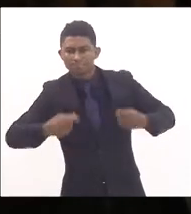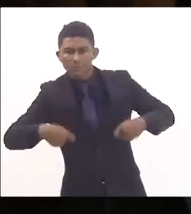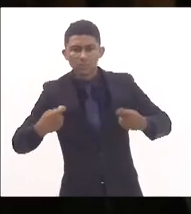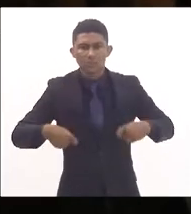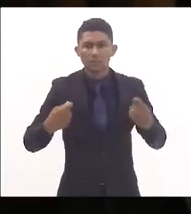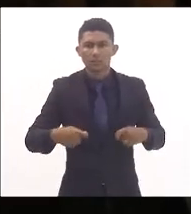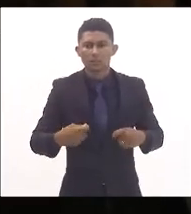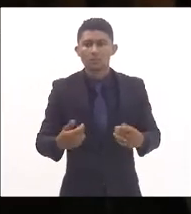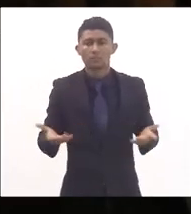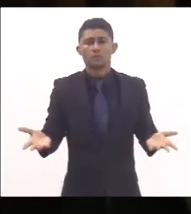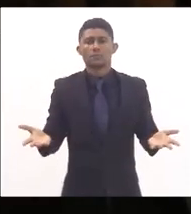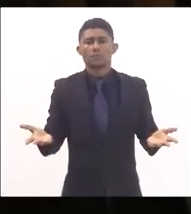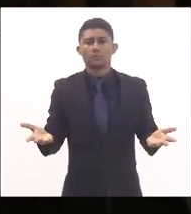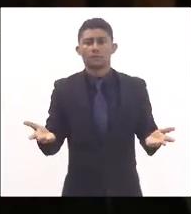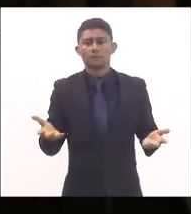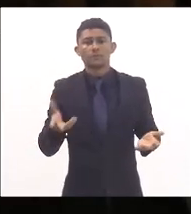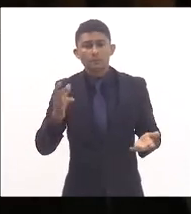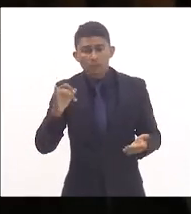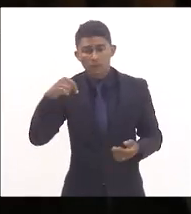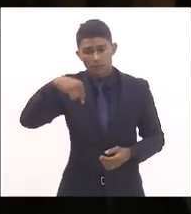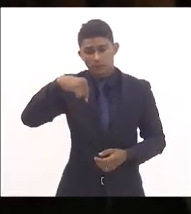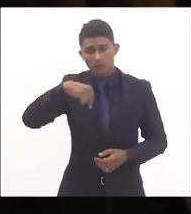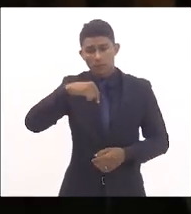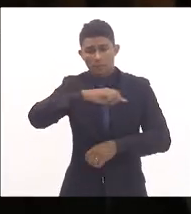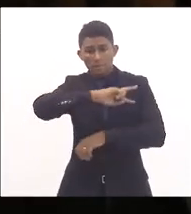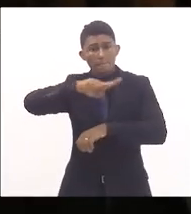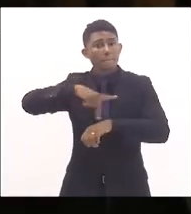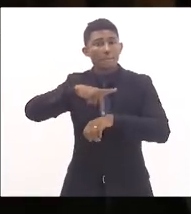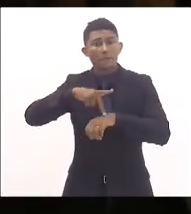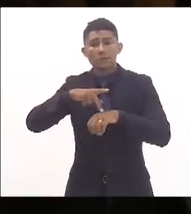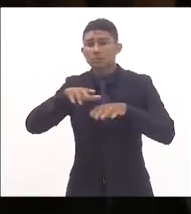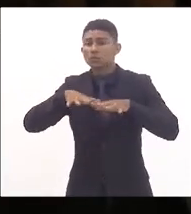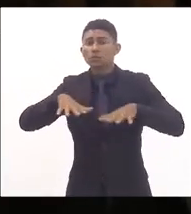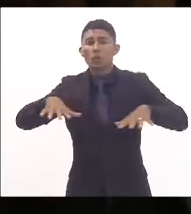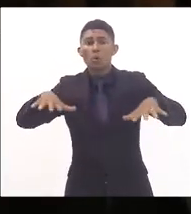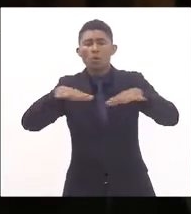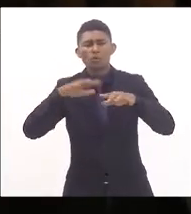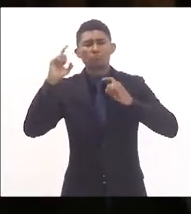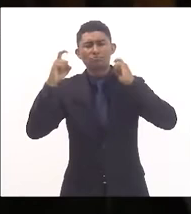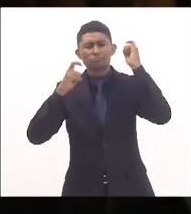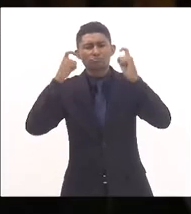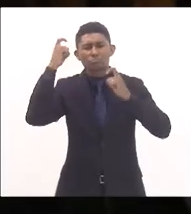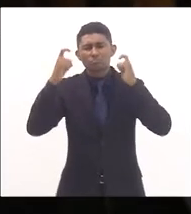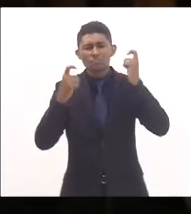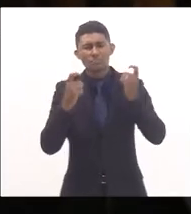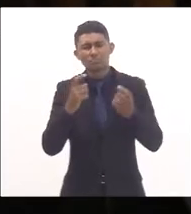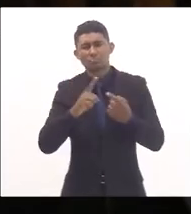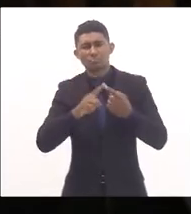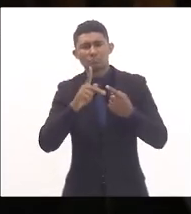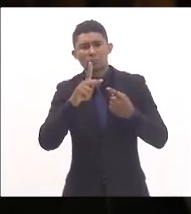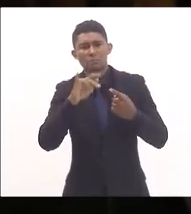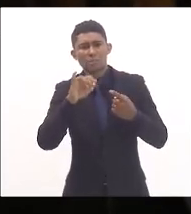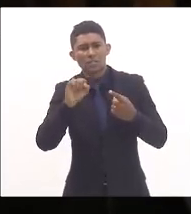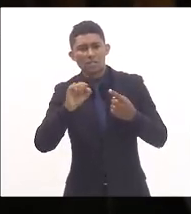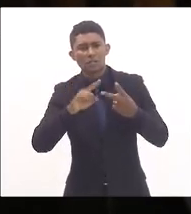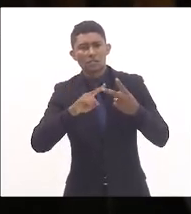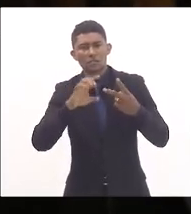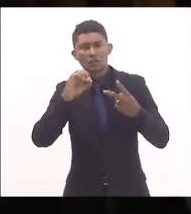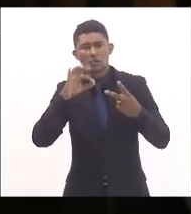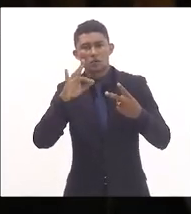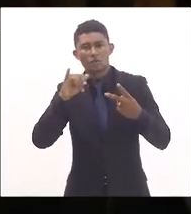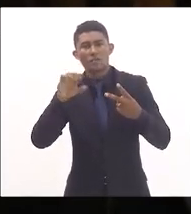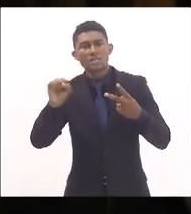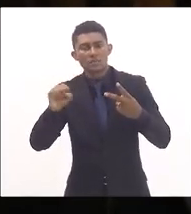se a grande preocupação é do país, zerar o PIS-COFINS e zerar a CID, que pode fazer a